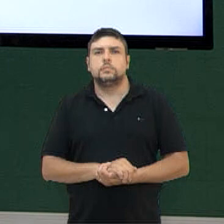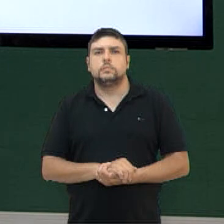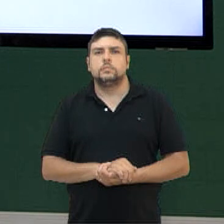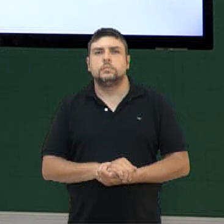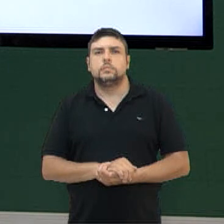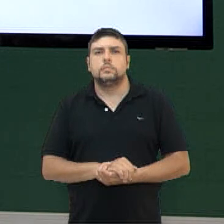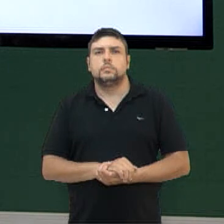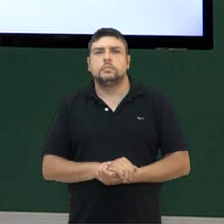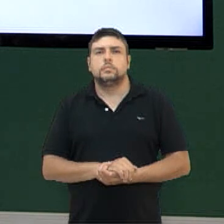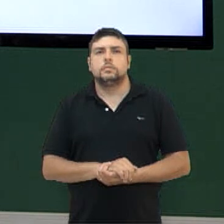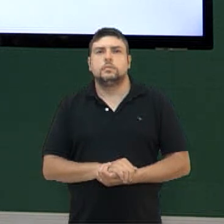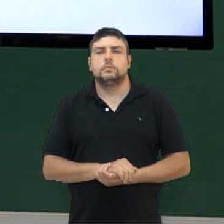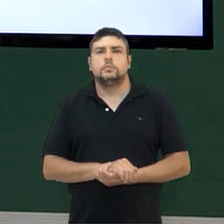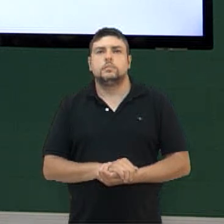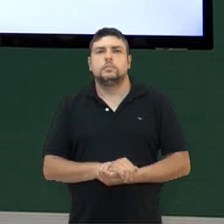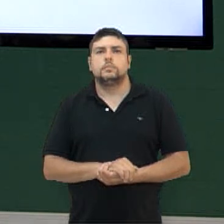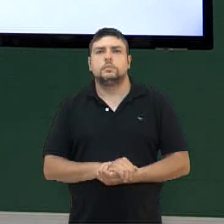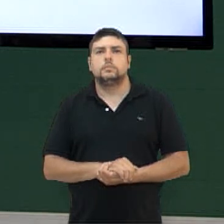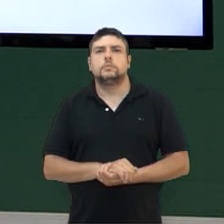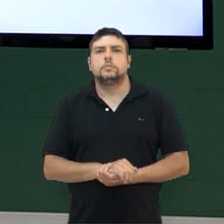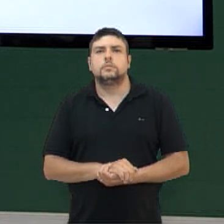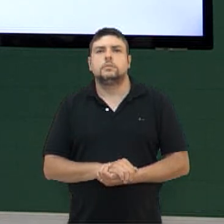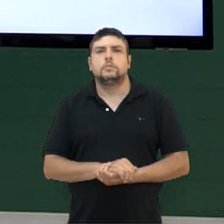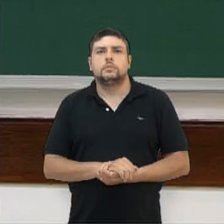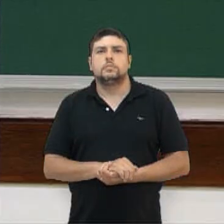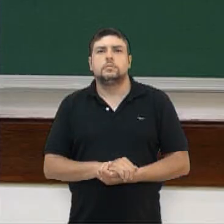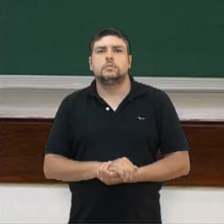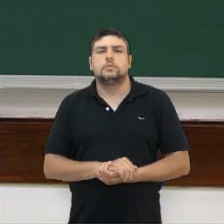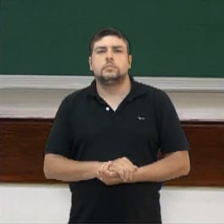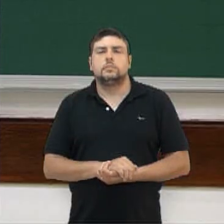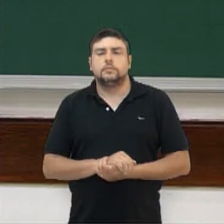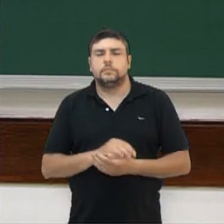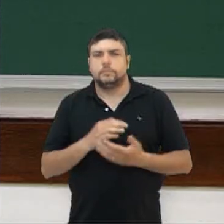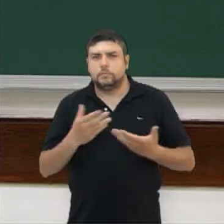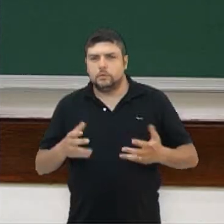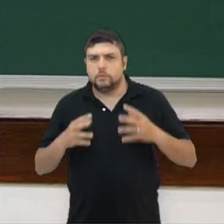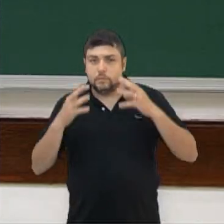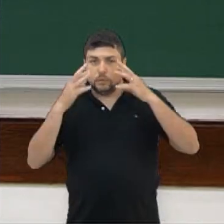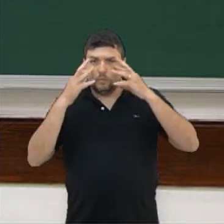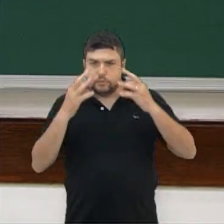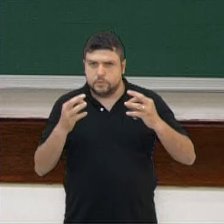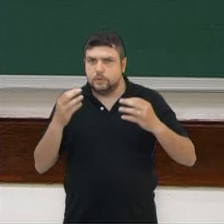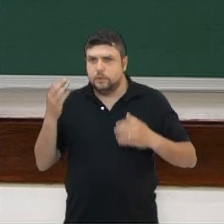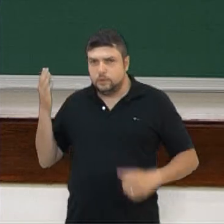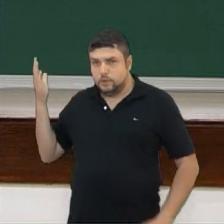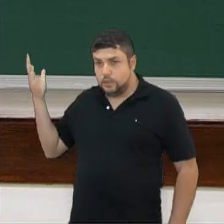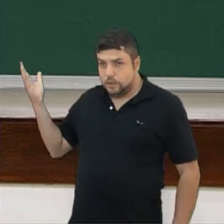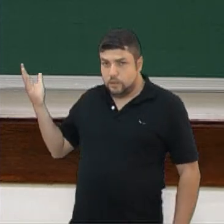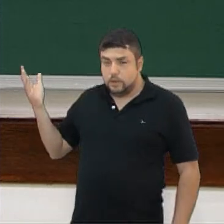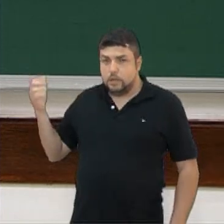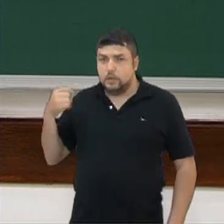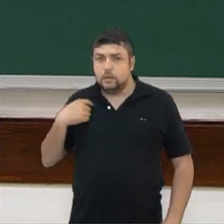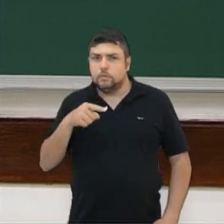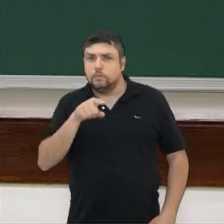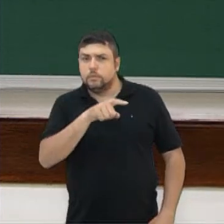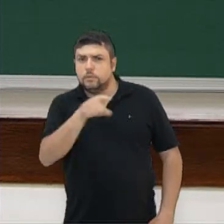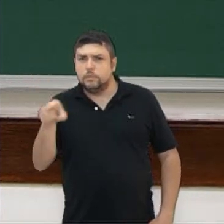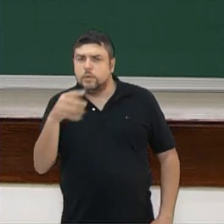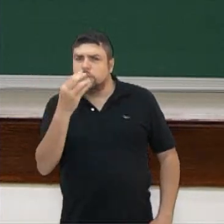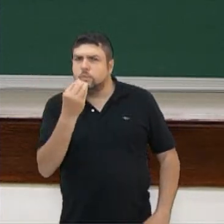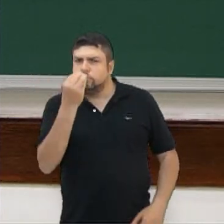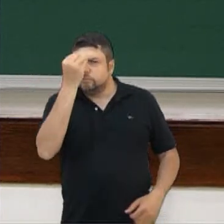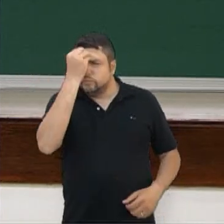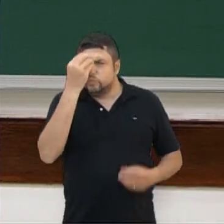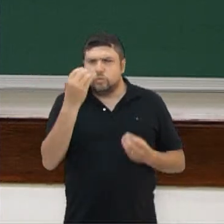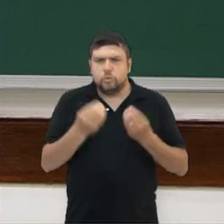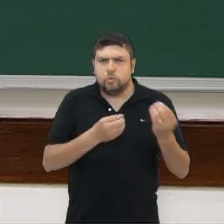virar denominador B elevado a 1 quinto. Presta atenção nisso para você nunca mais se embananar com esse negócio de